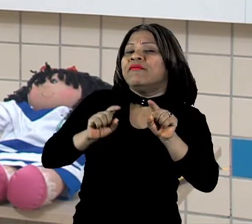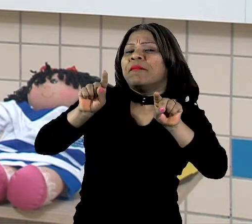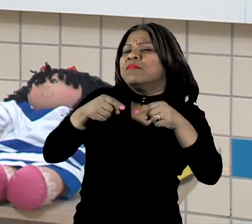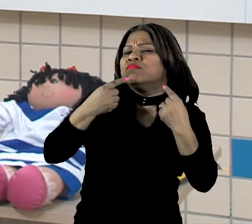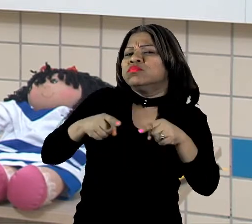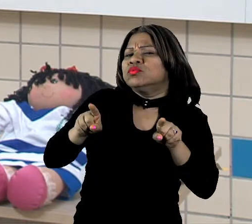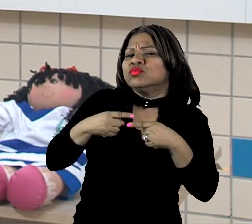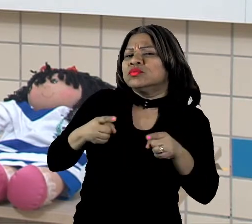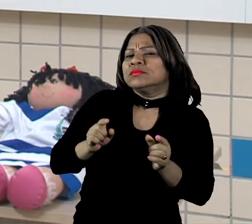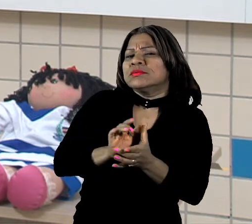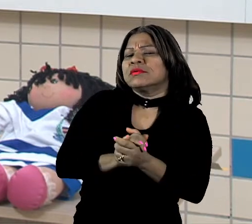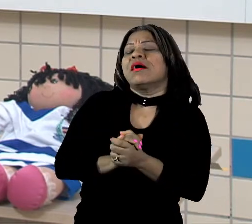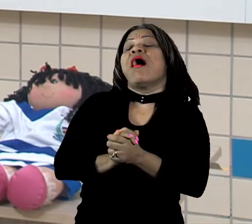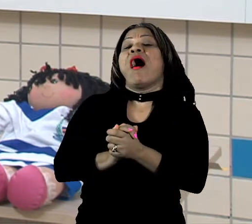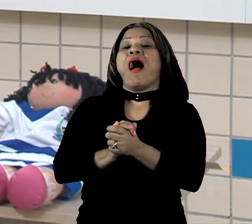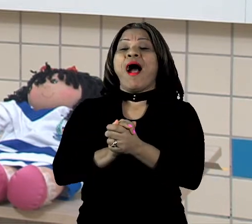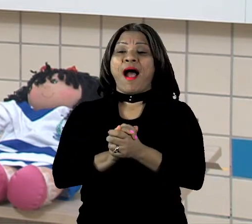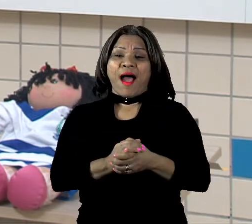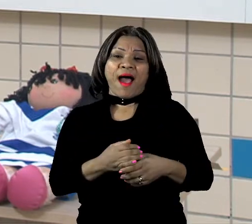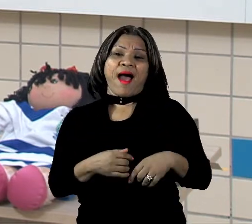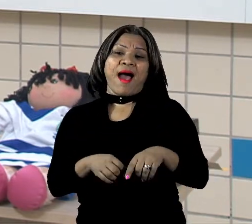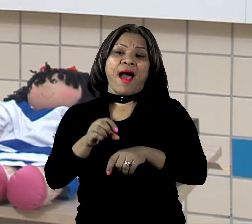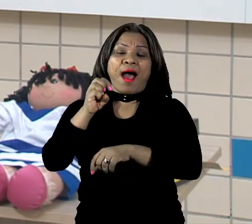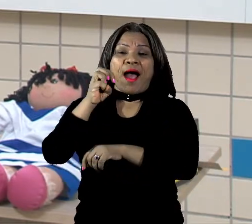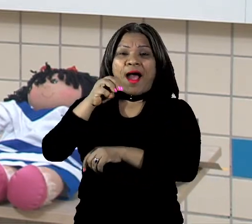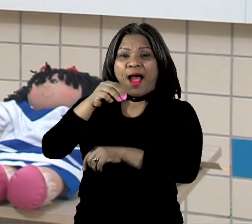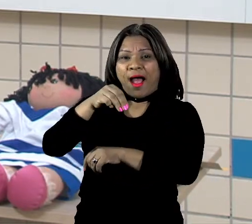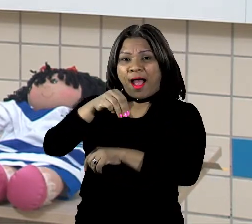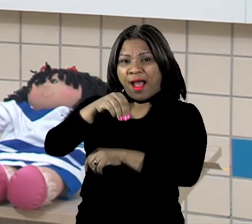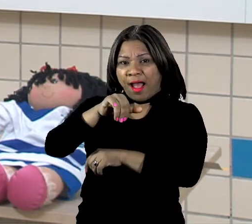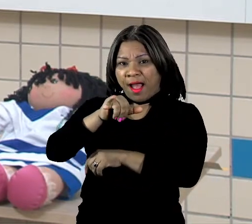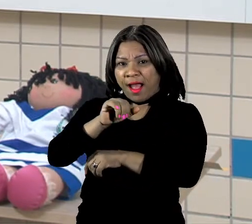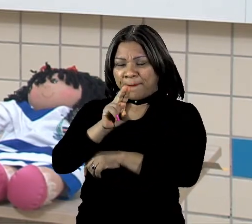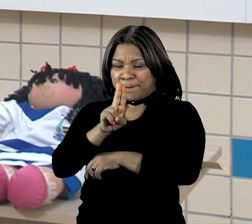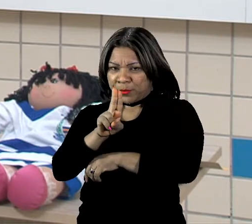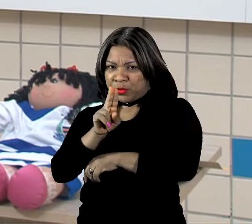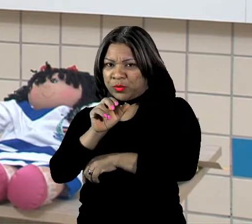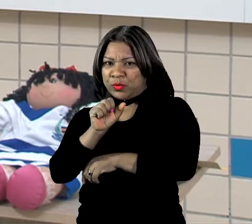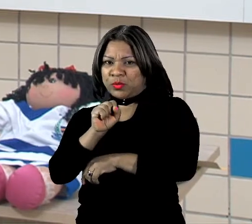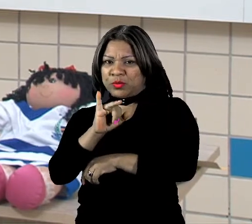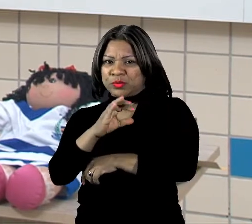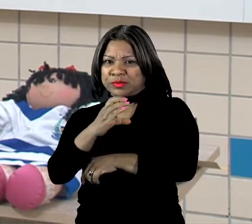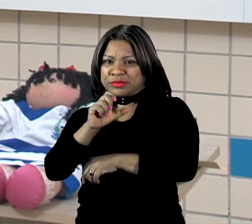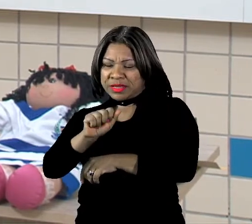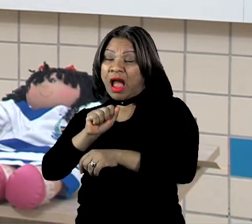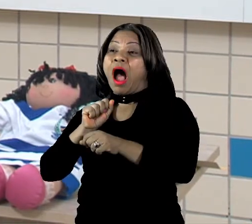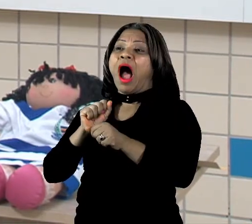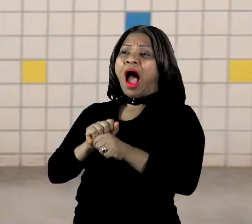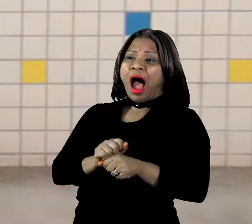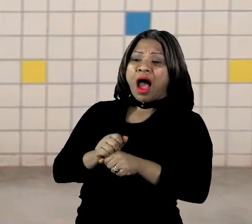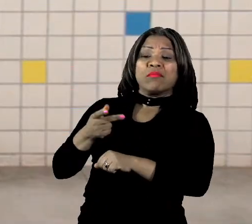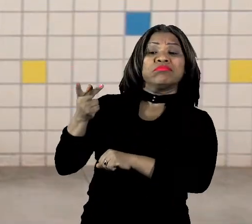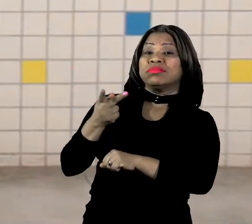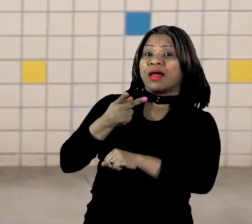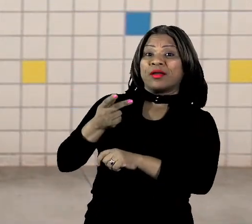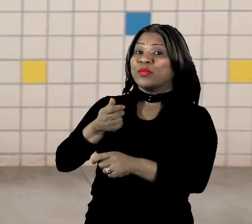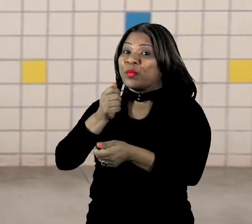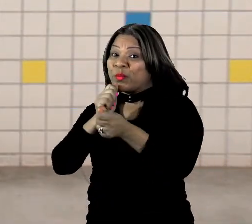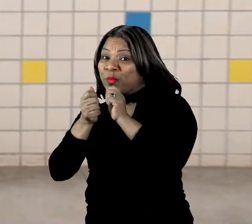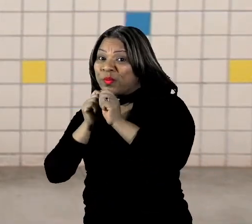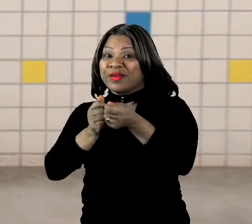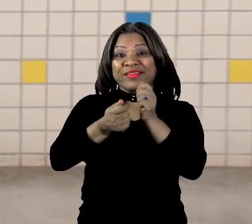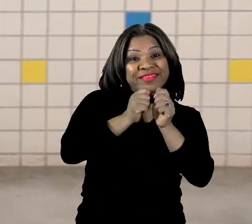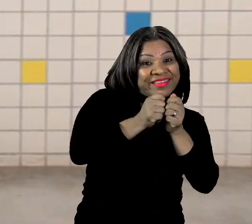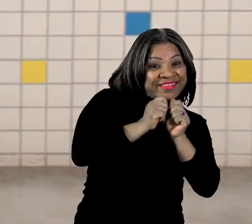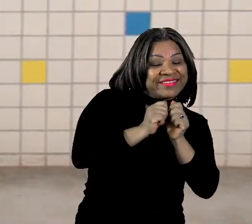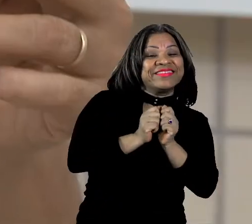lembram? Também estava nas duas, porque a Francisquinha indicou que vocês para ouvir uma boa música e também a Sandra e